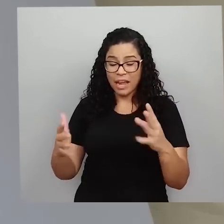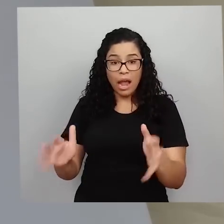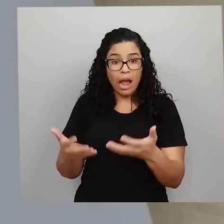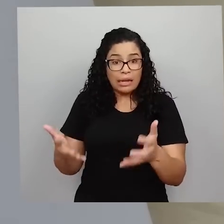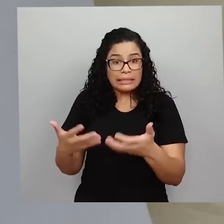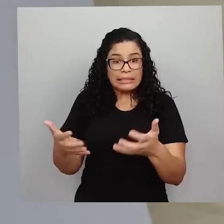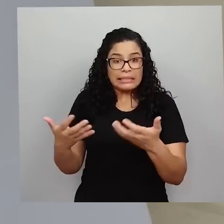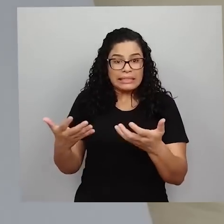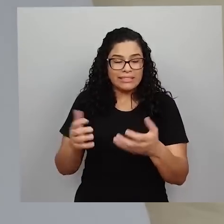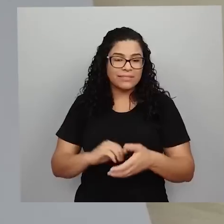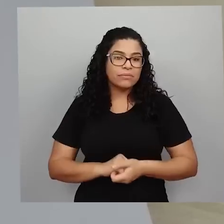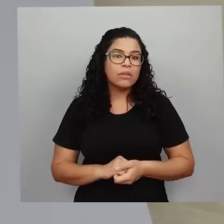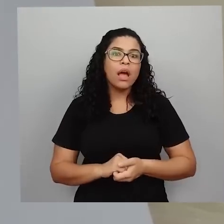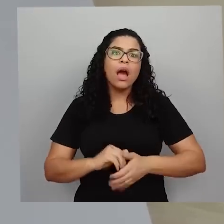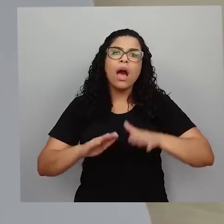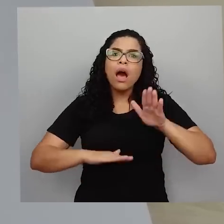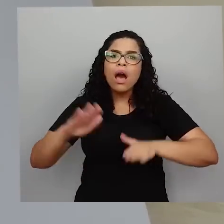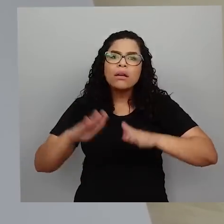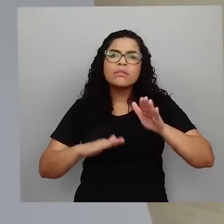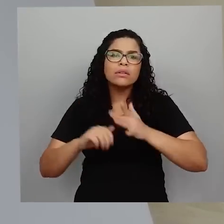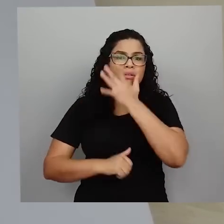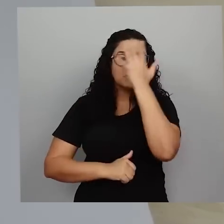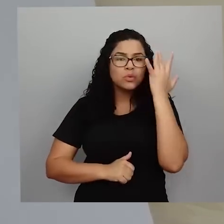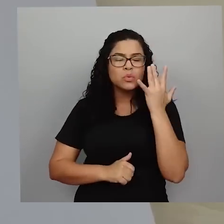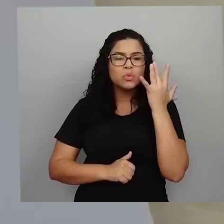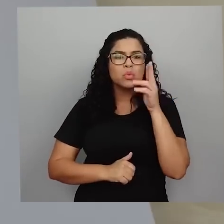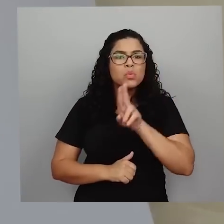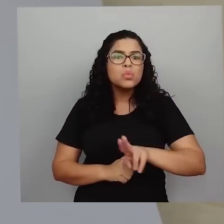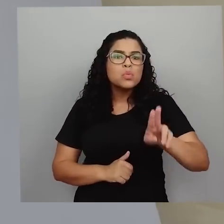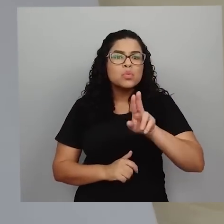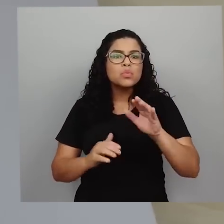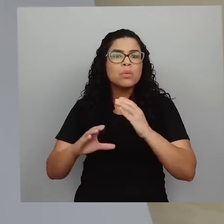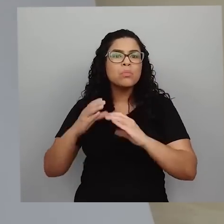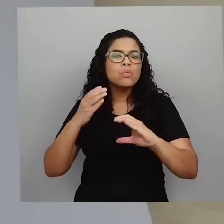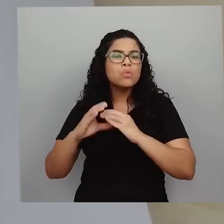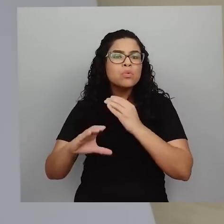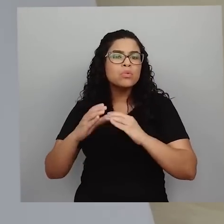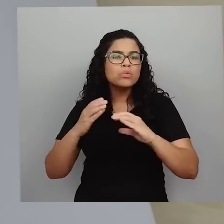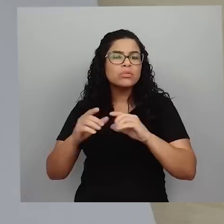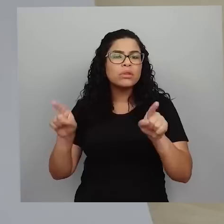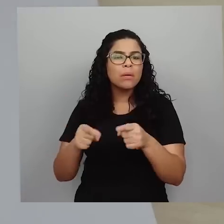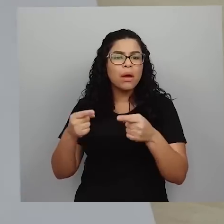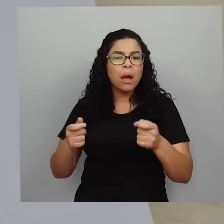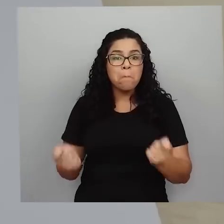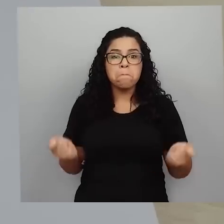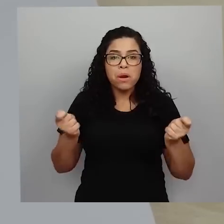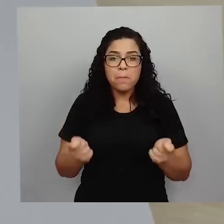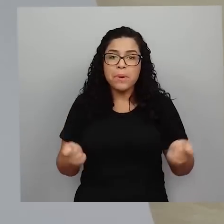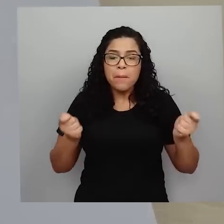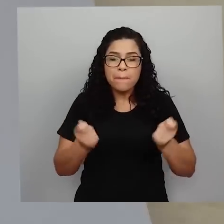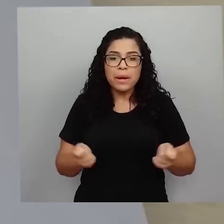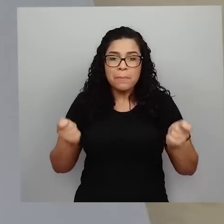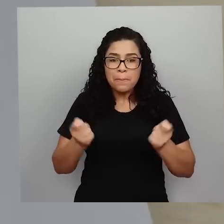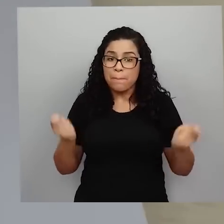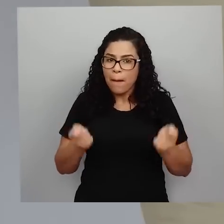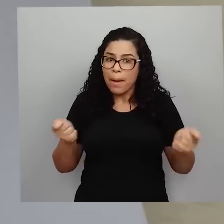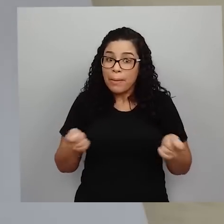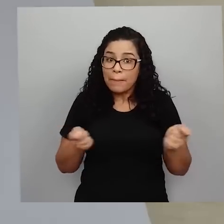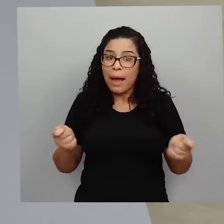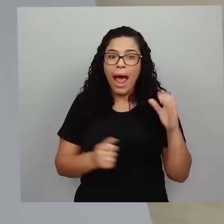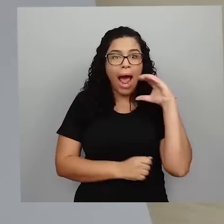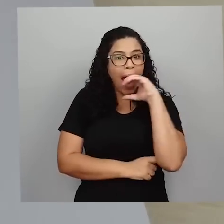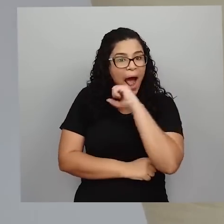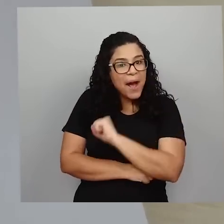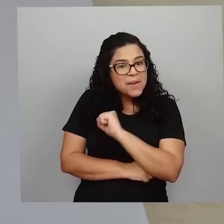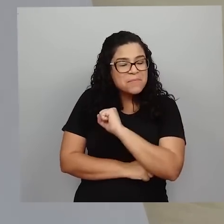3. Às vezes as pessoas usam essa parlenda para pular corda, né? Bem temperadinha, com sal, pimenta, fogo, foguinho. Aí